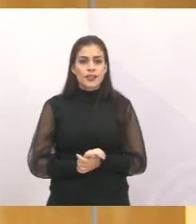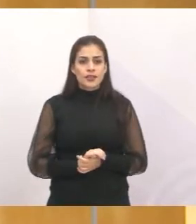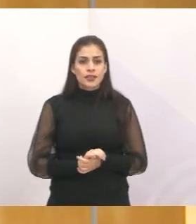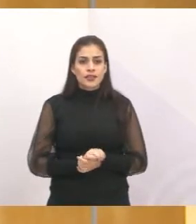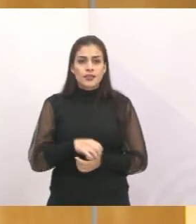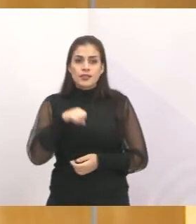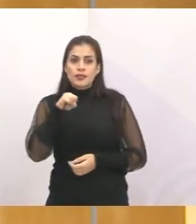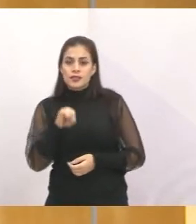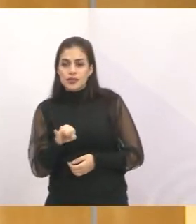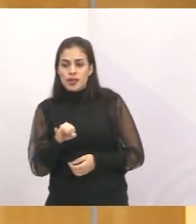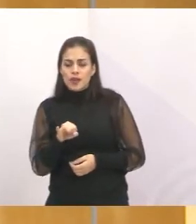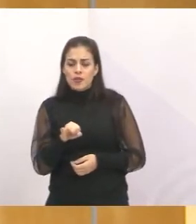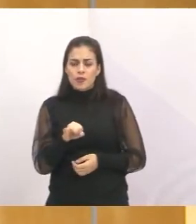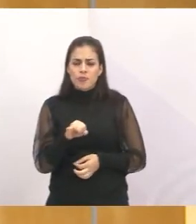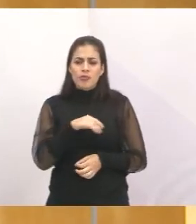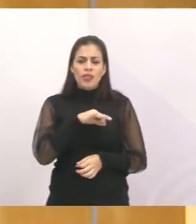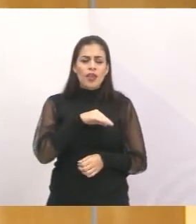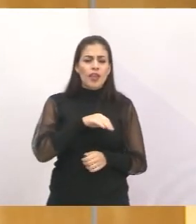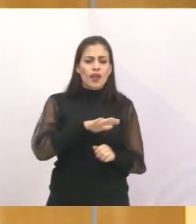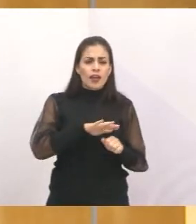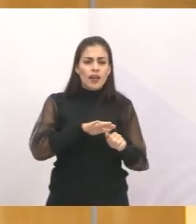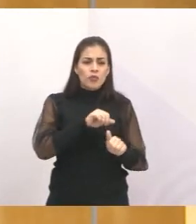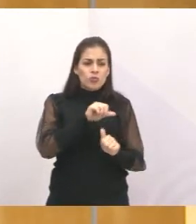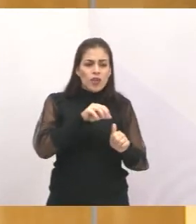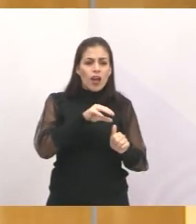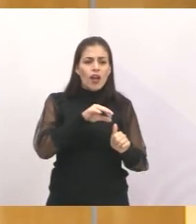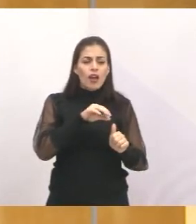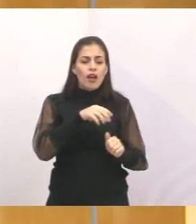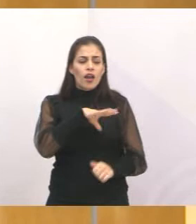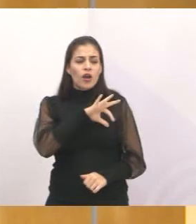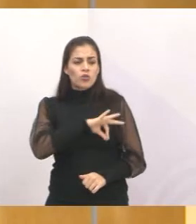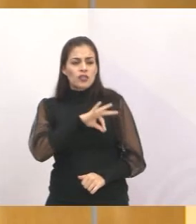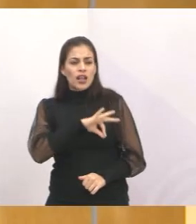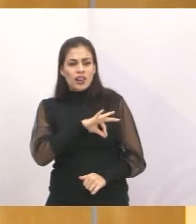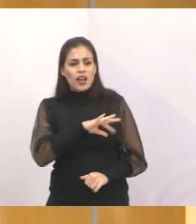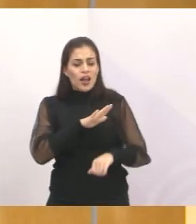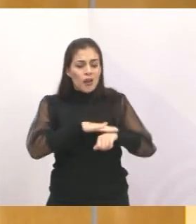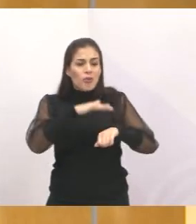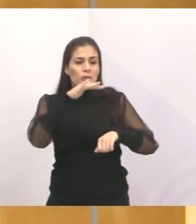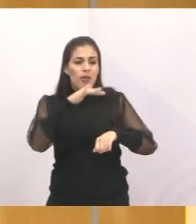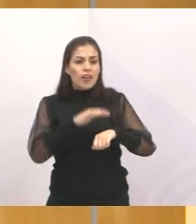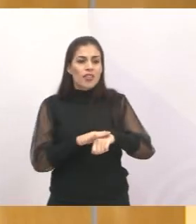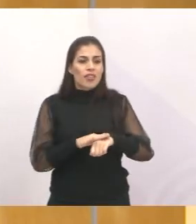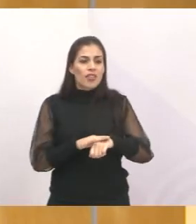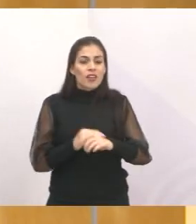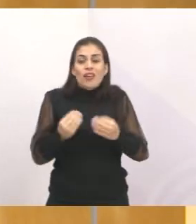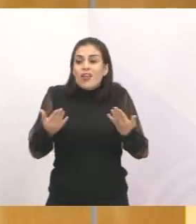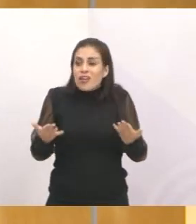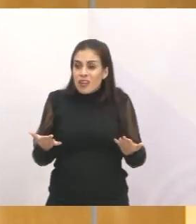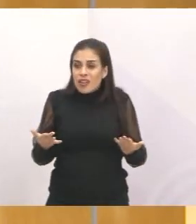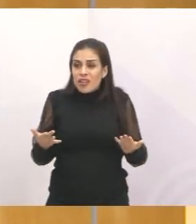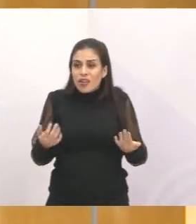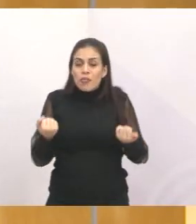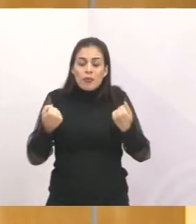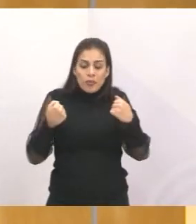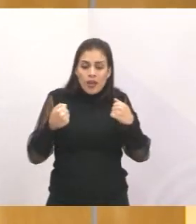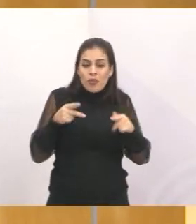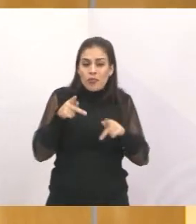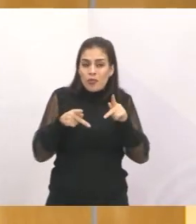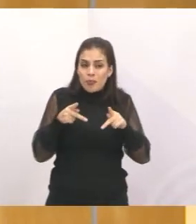população pagando os impostos e a gente aqui sem poder fazer muita coisa. Então são